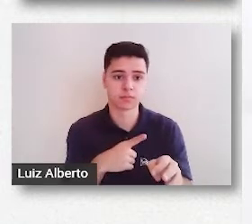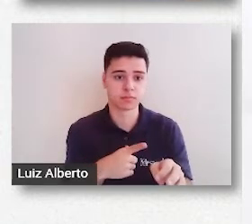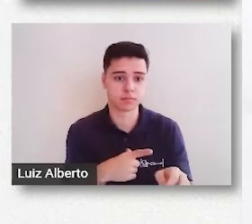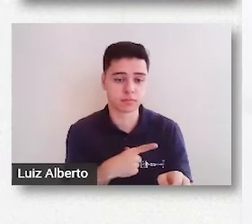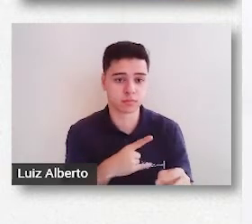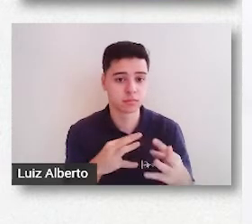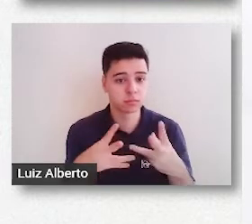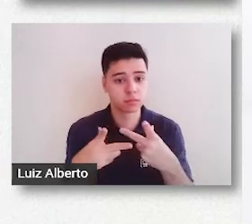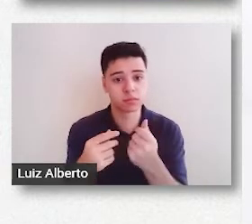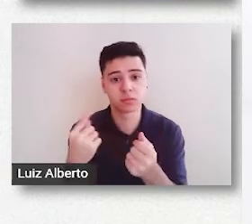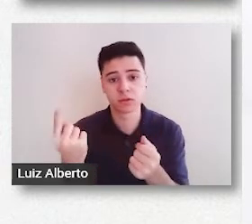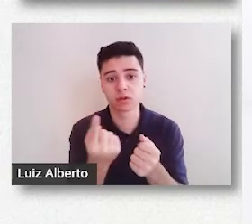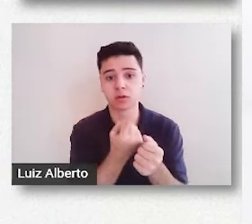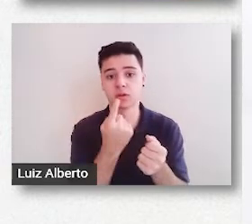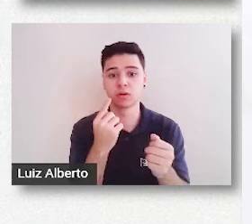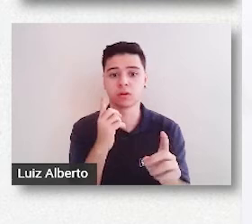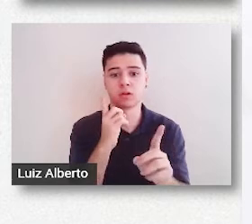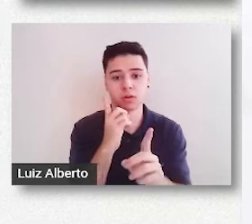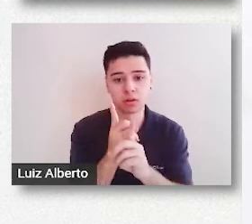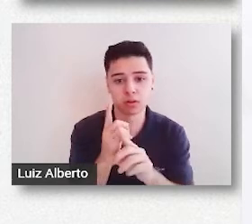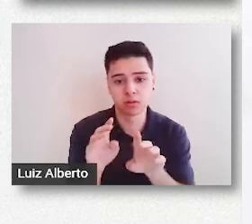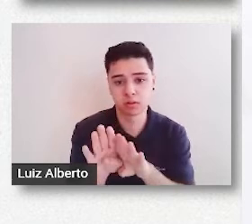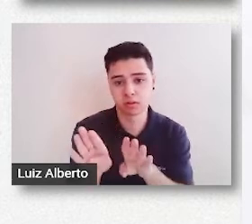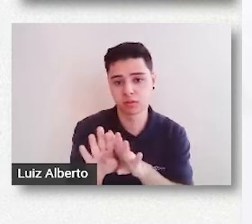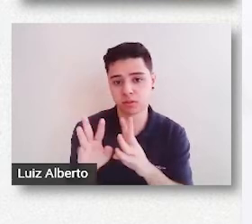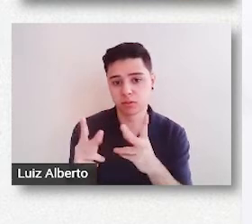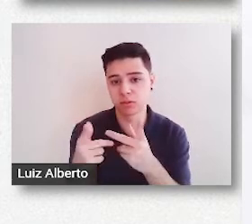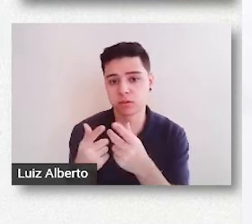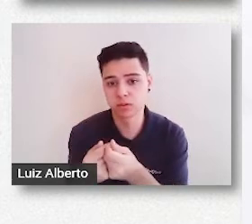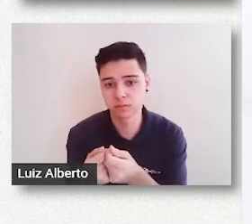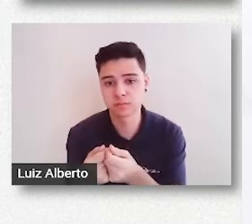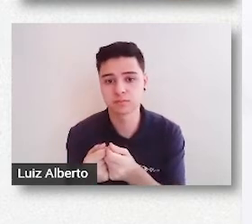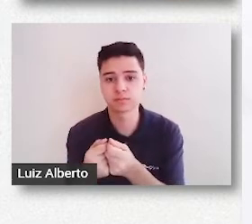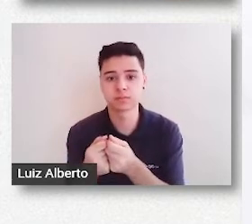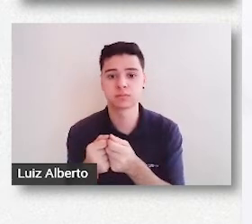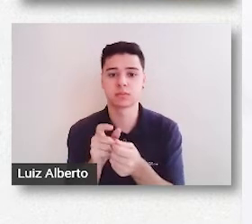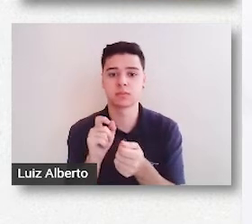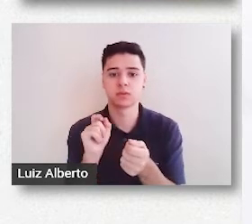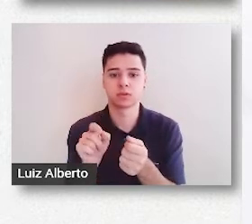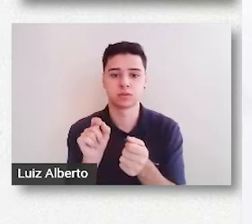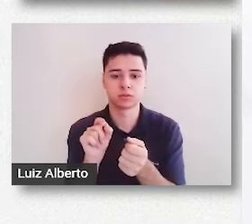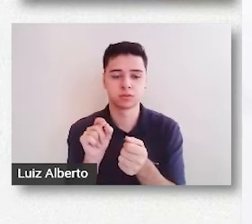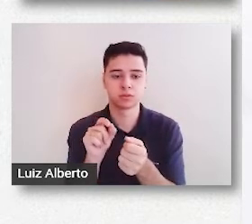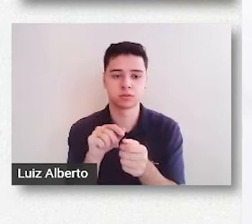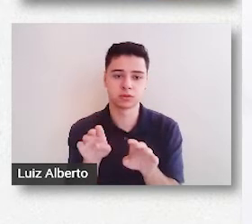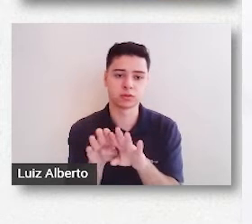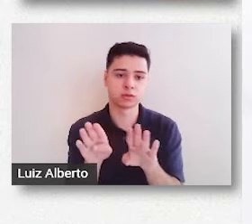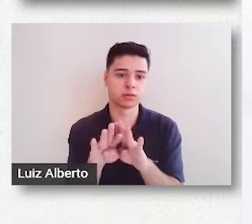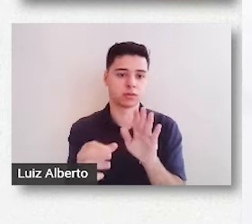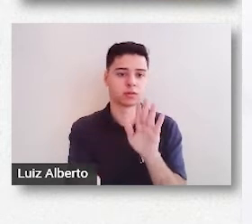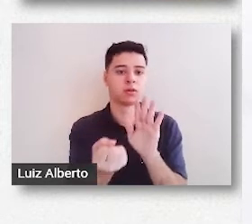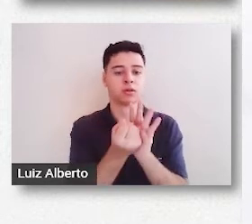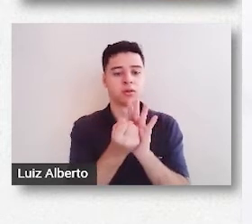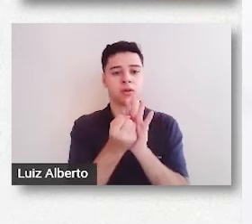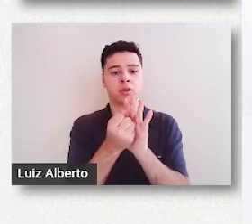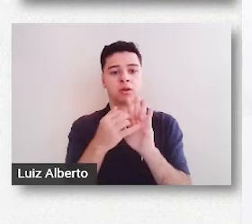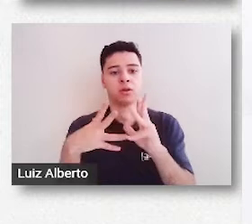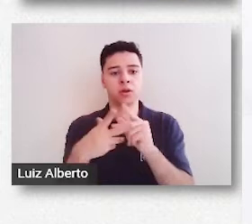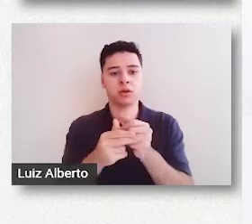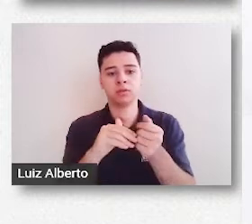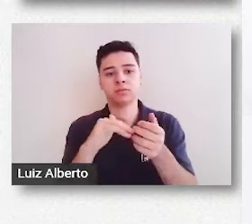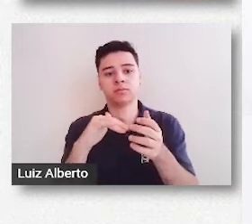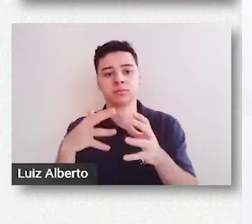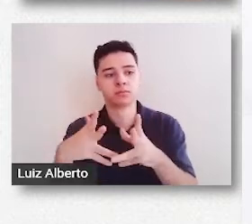pombas a gente encontra mais, eu até consegui um exemplo para a gente ver, né? Que seria também um símbolo de sacrifícios ao templo